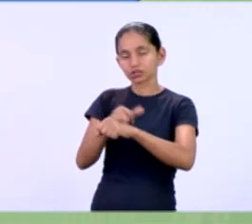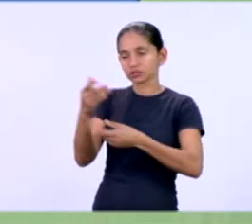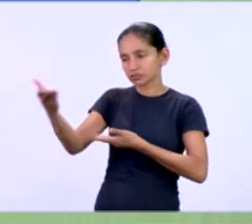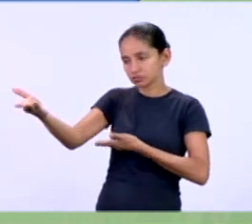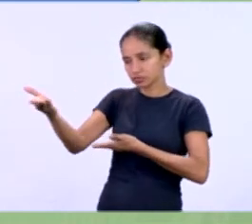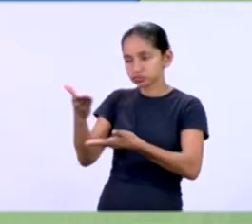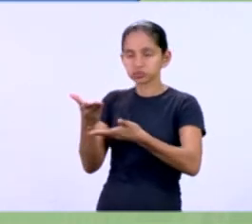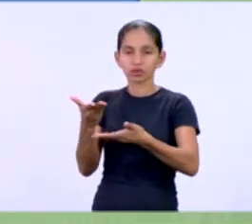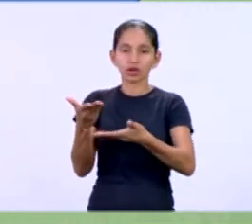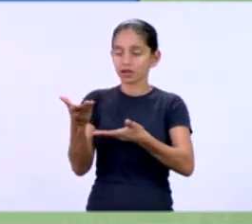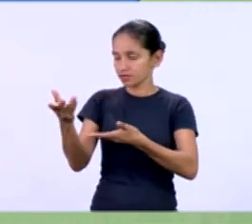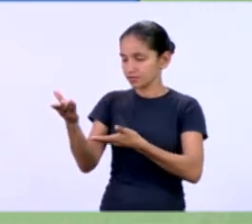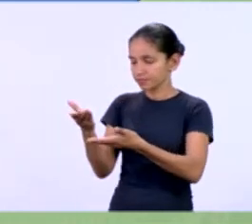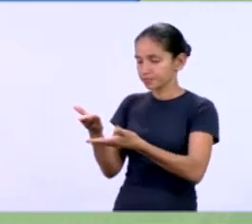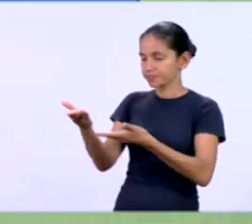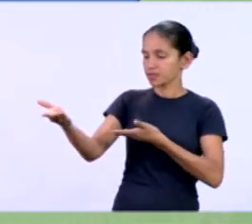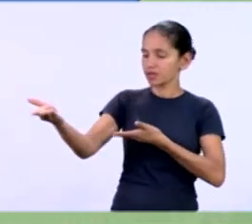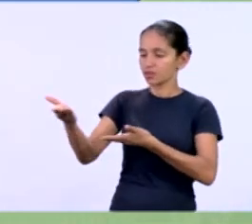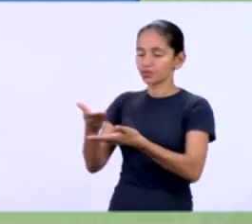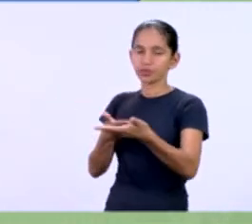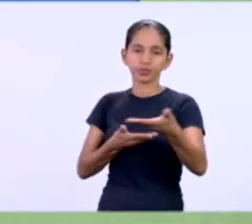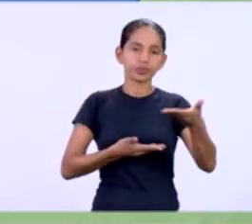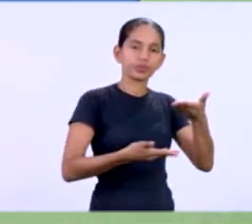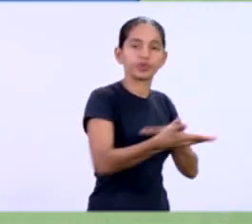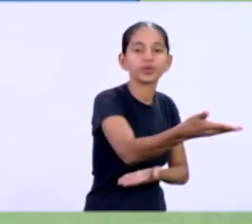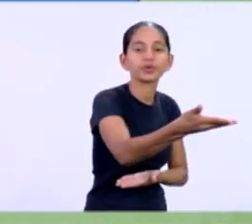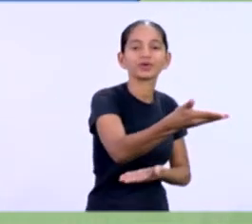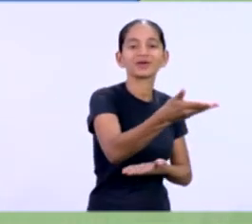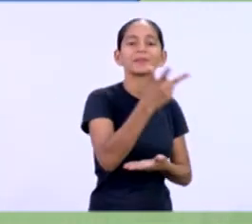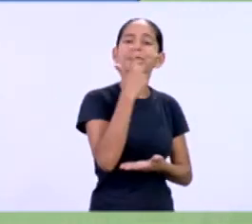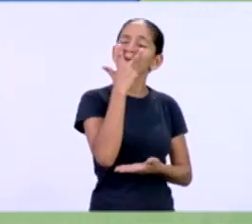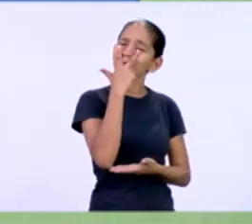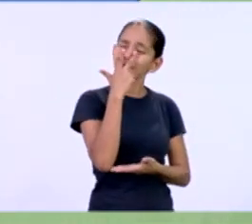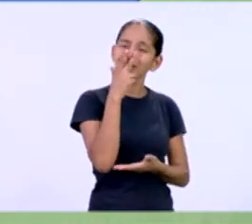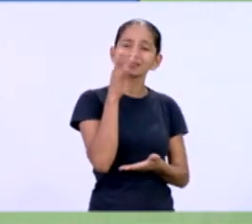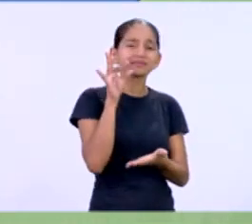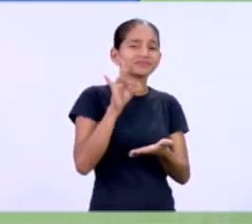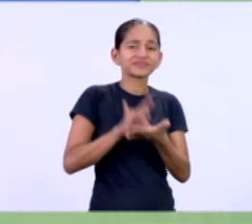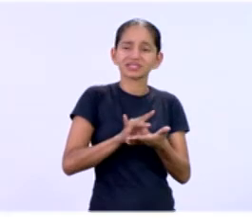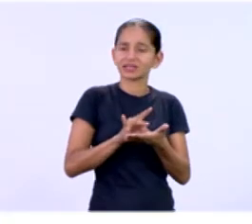que automático para o recebimento da matéria-prima.